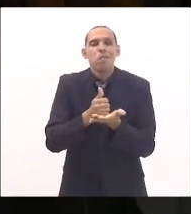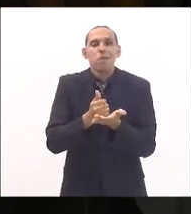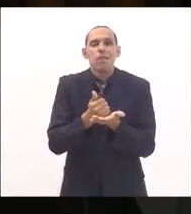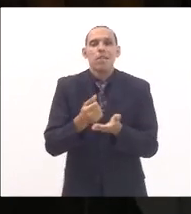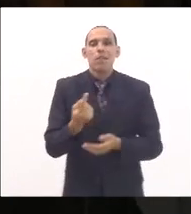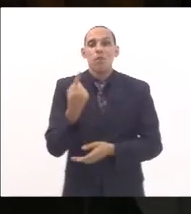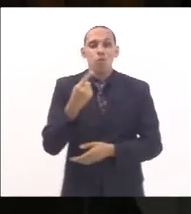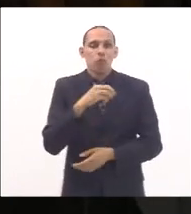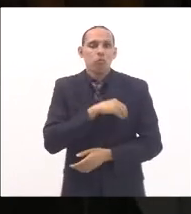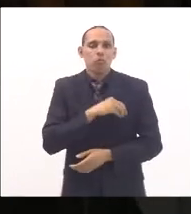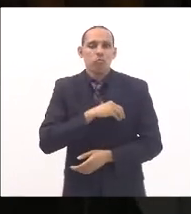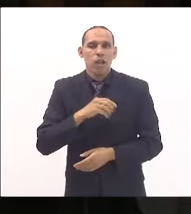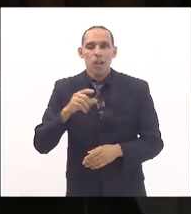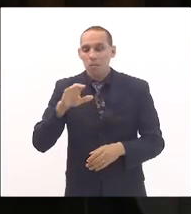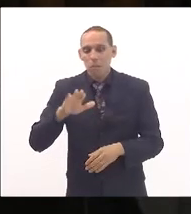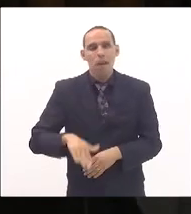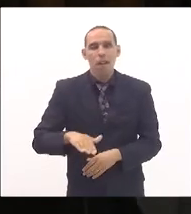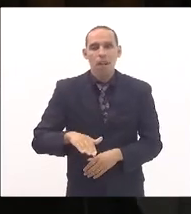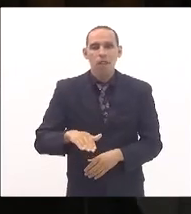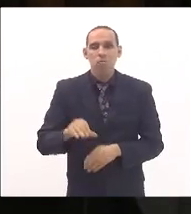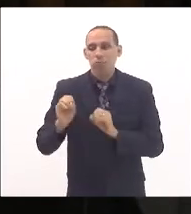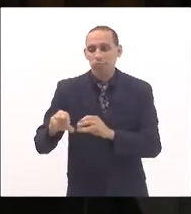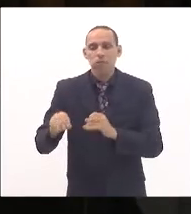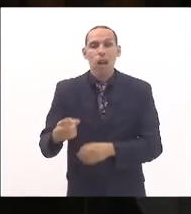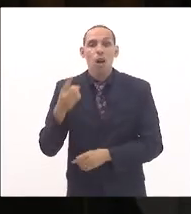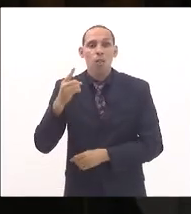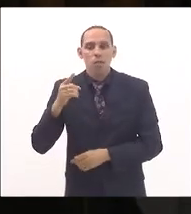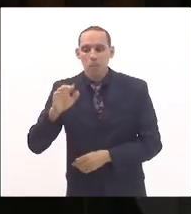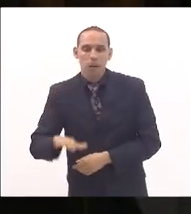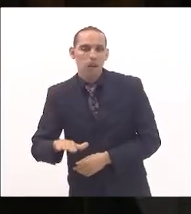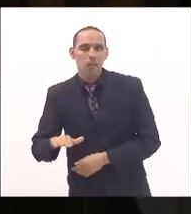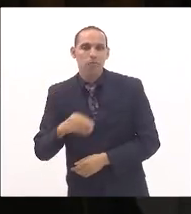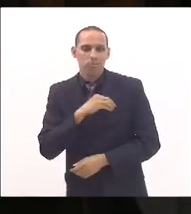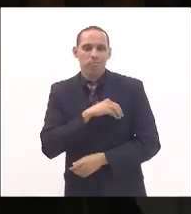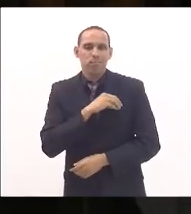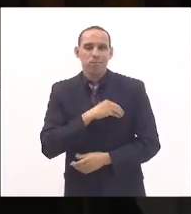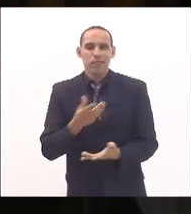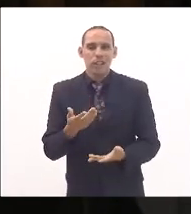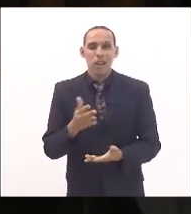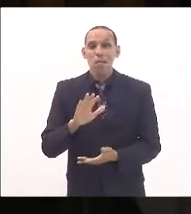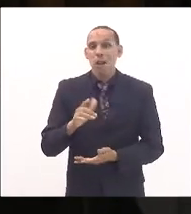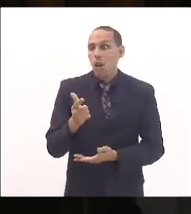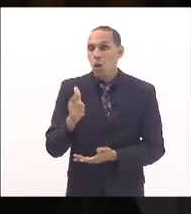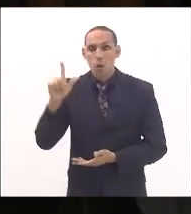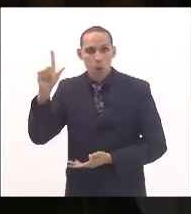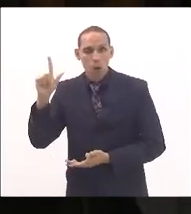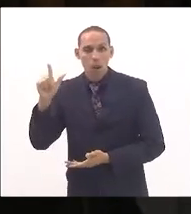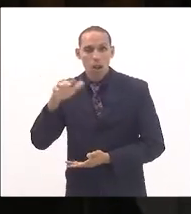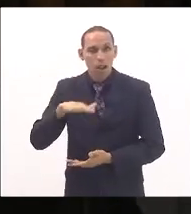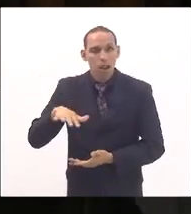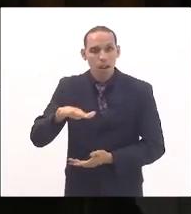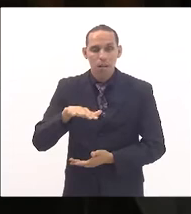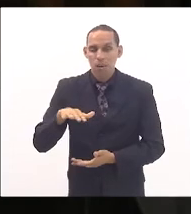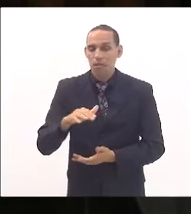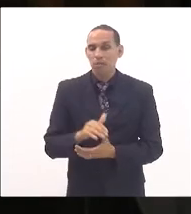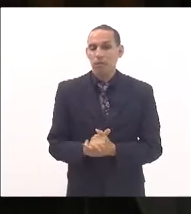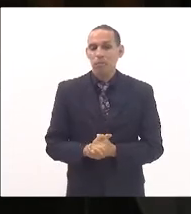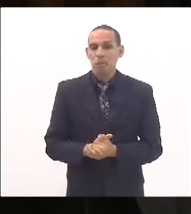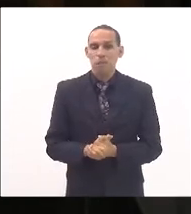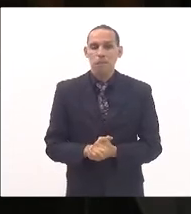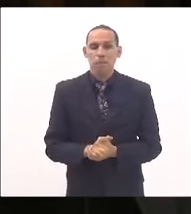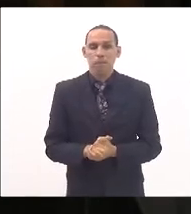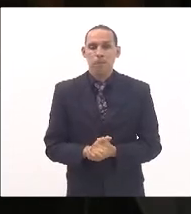mínimo, da educação, que tem um piso abaixo de um salário mínimo, e termos, por outro lado, profissionais de outras áreas que têm